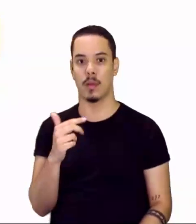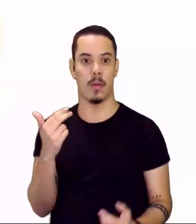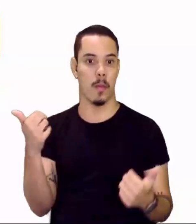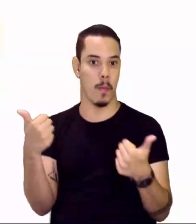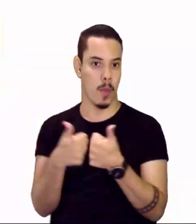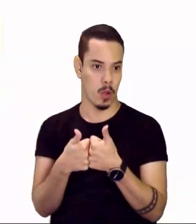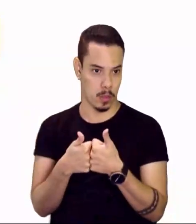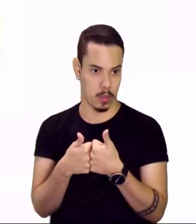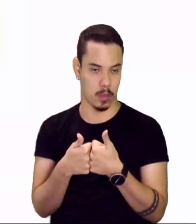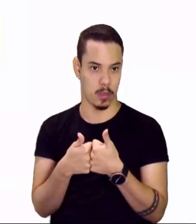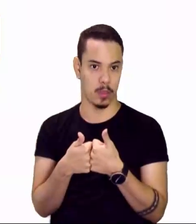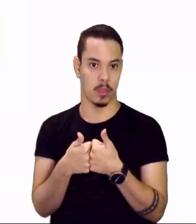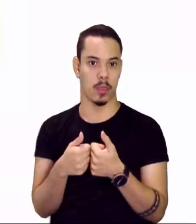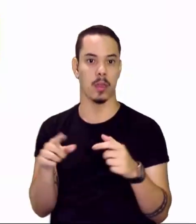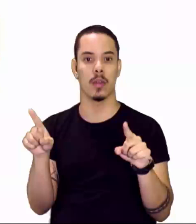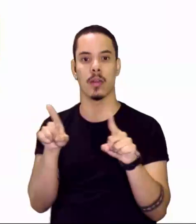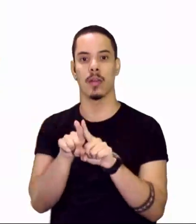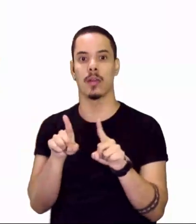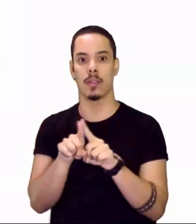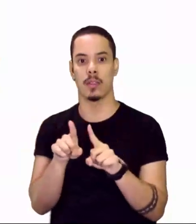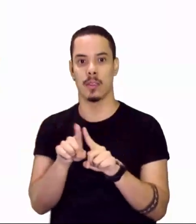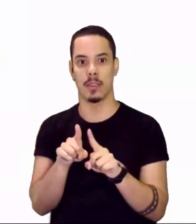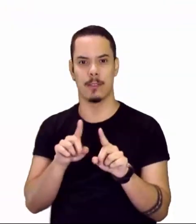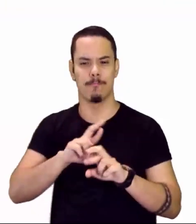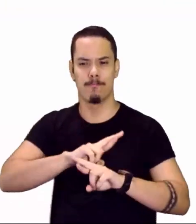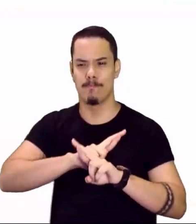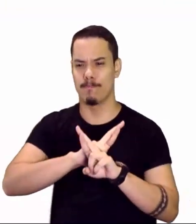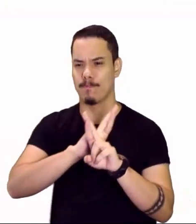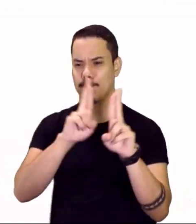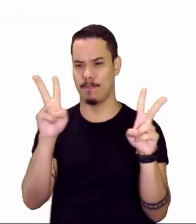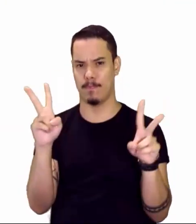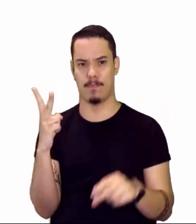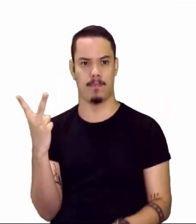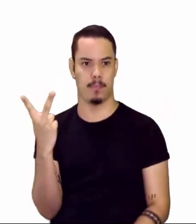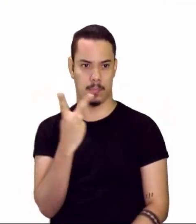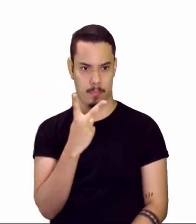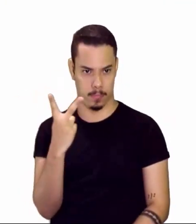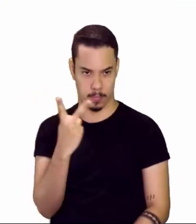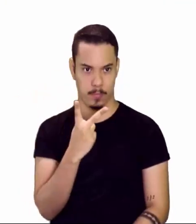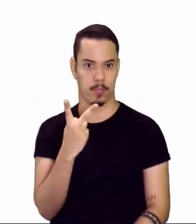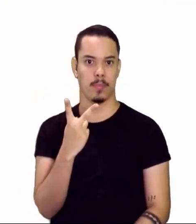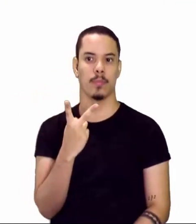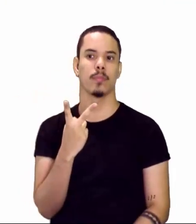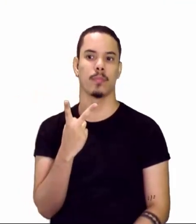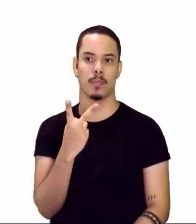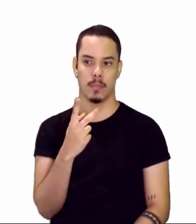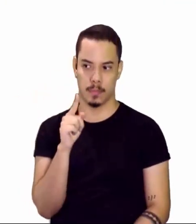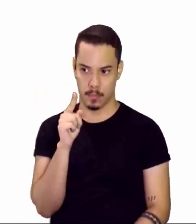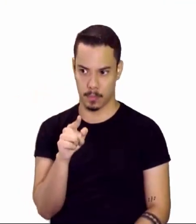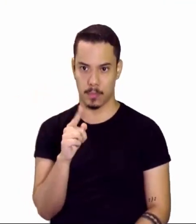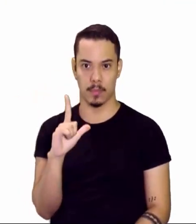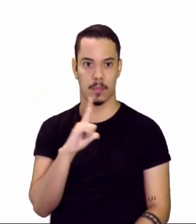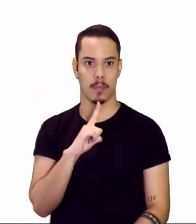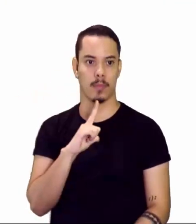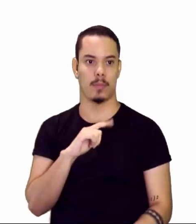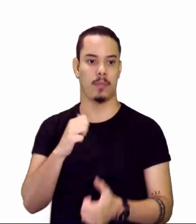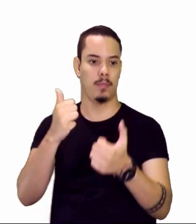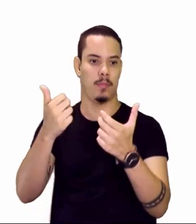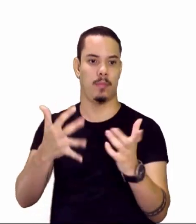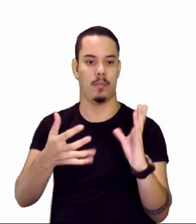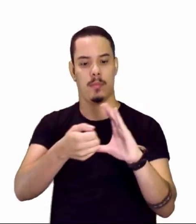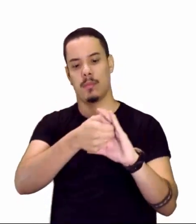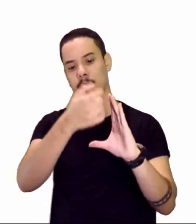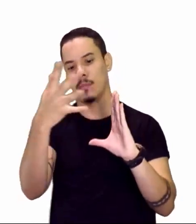próxima. professor. E é pela grande diferença de eletronegatividade que isso